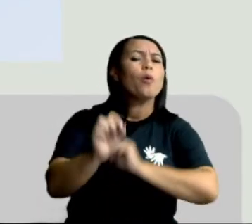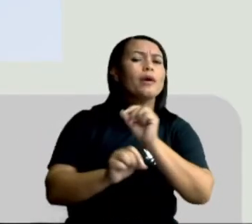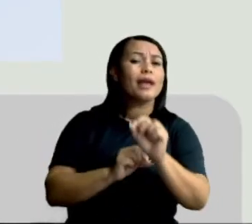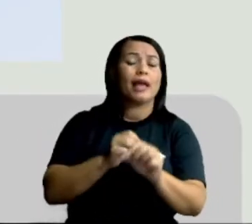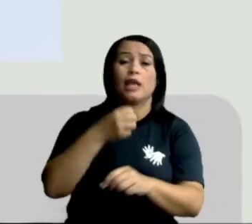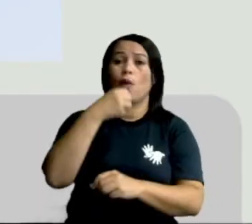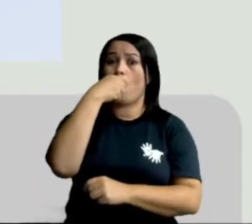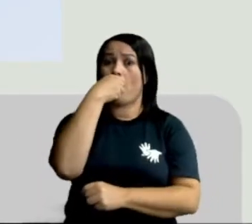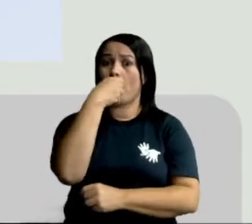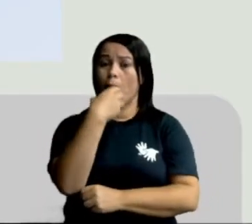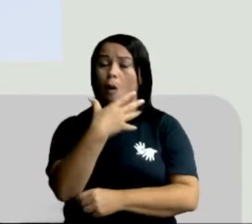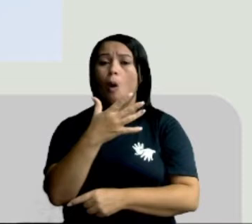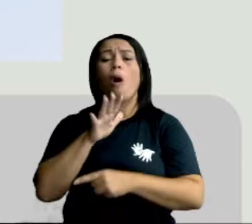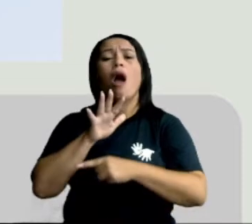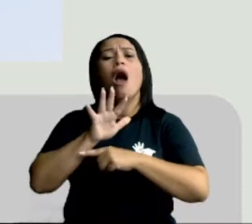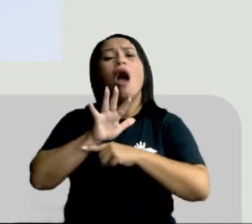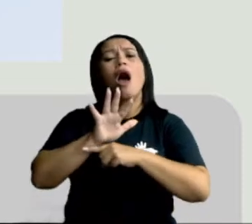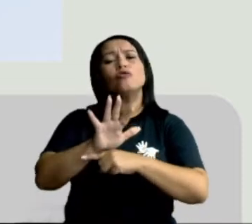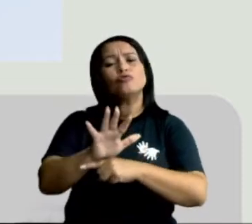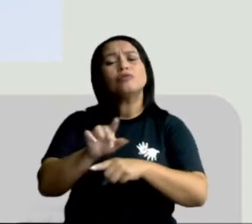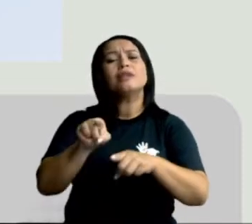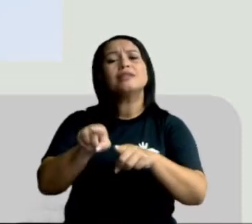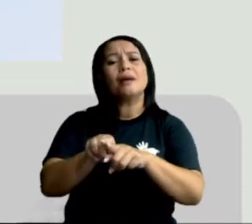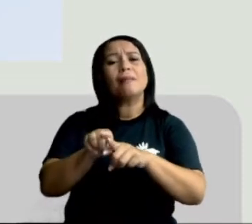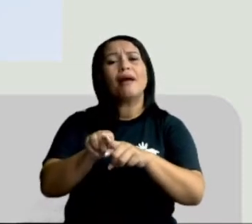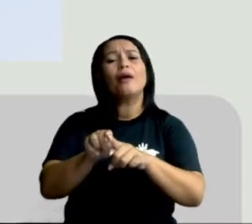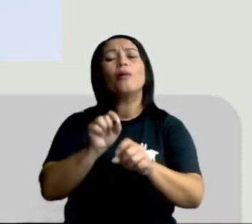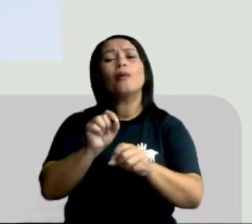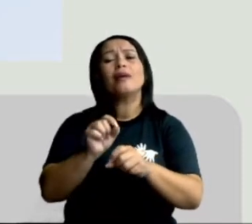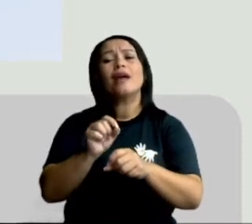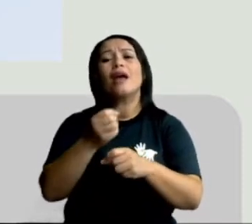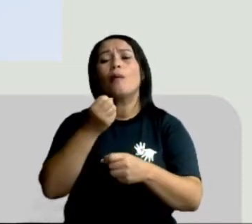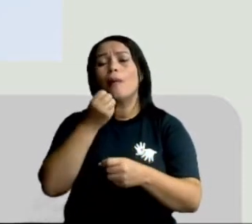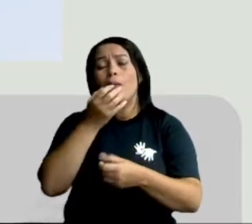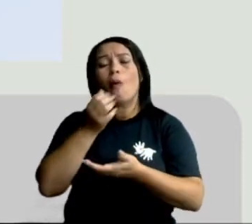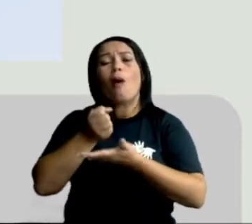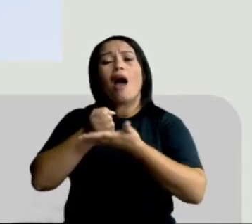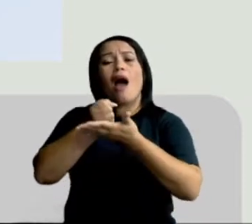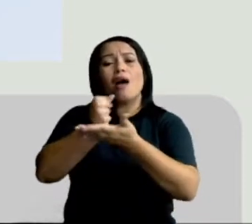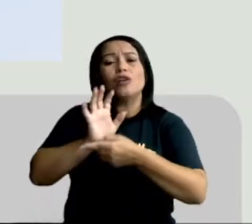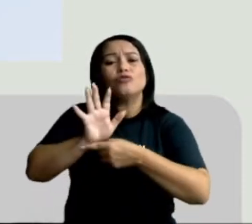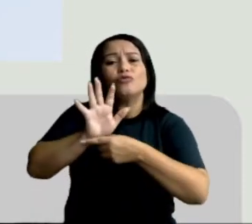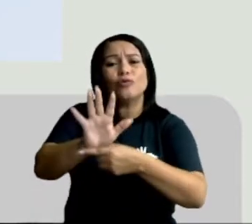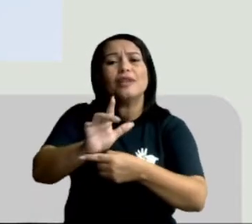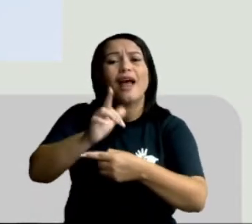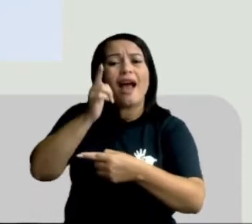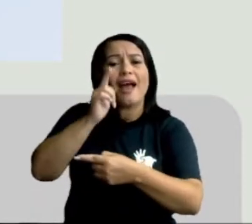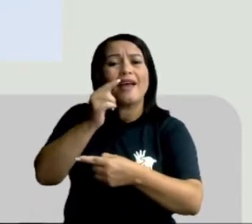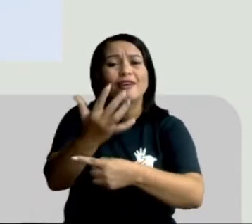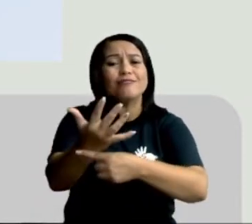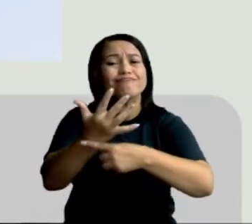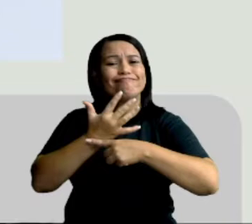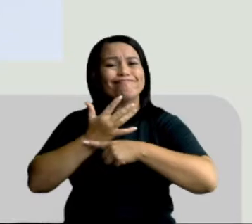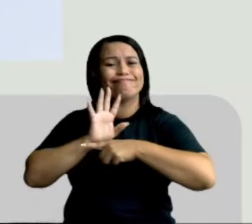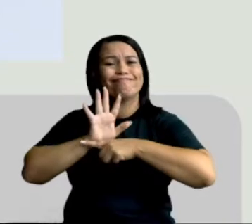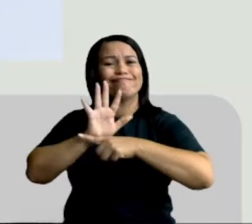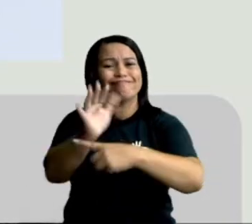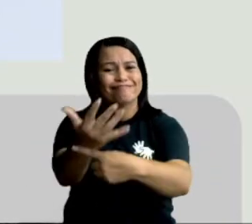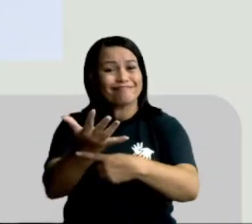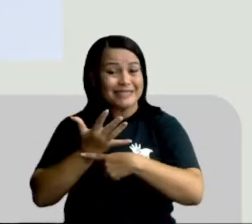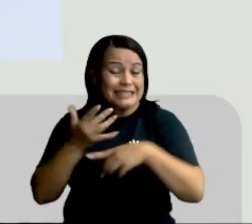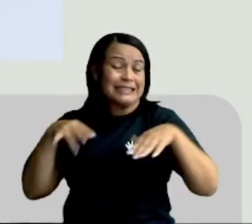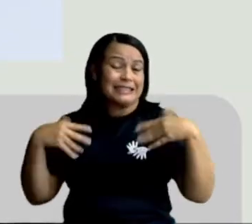uma boa ação se ganha com outra. Uma boa ação se ganha com outra. O que aconteceu?